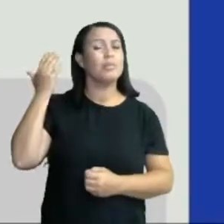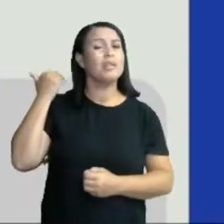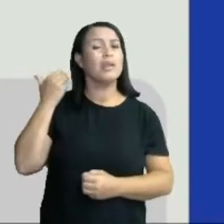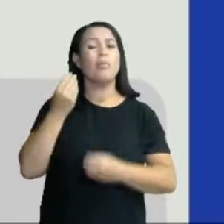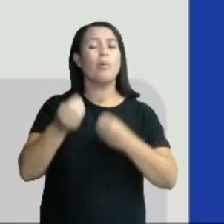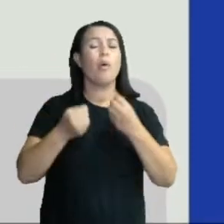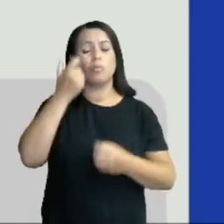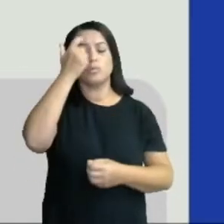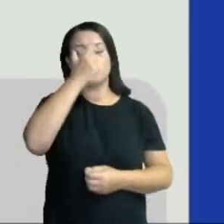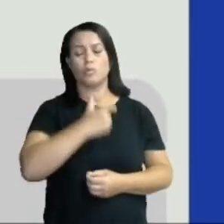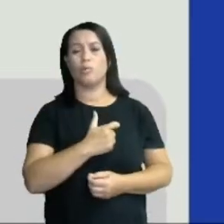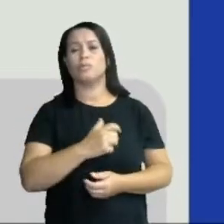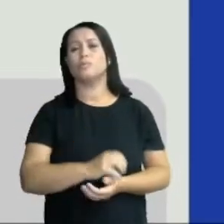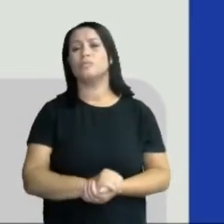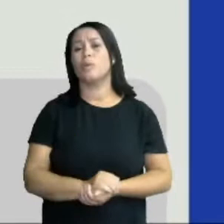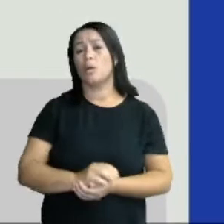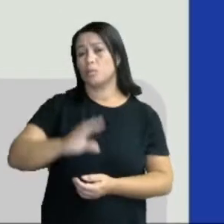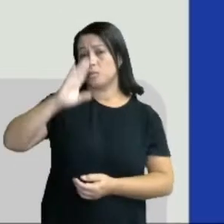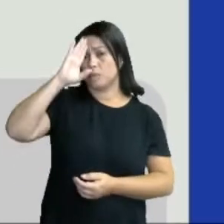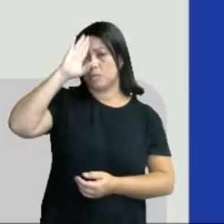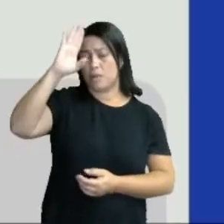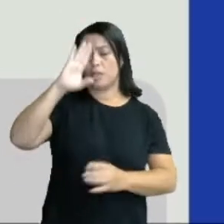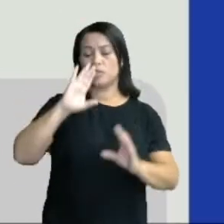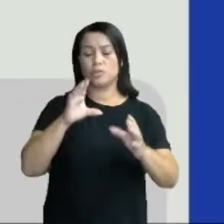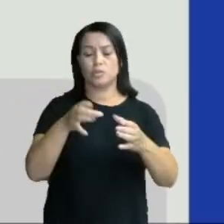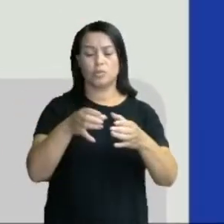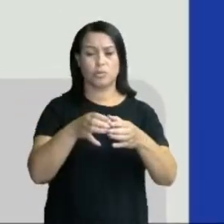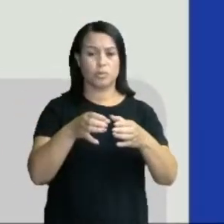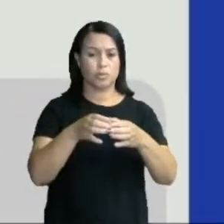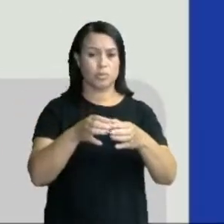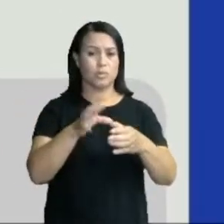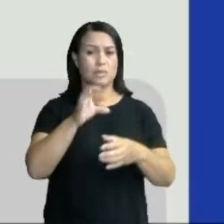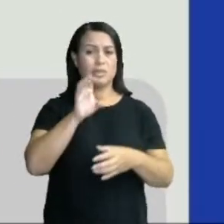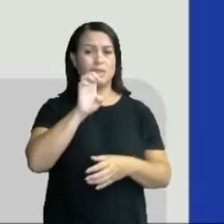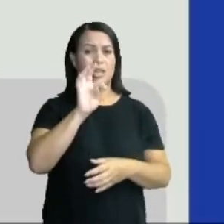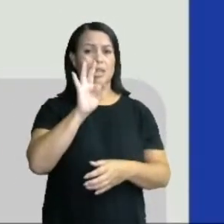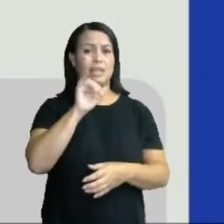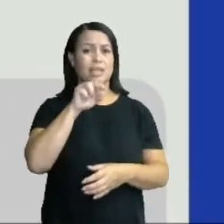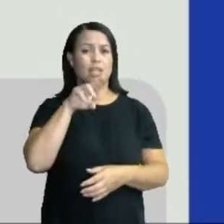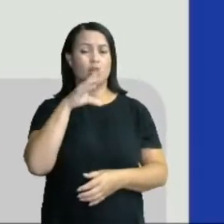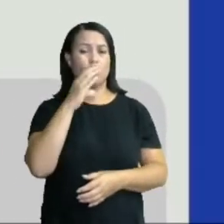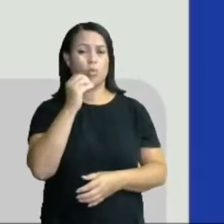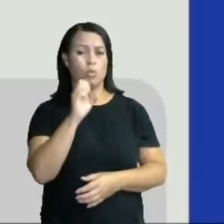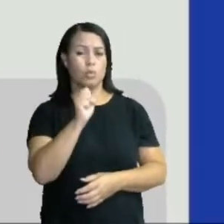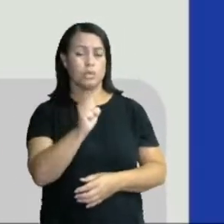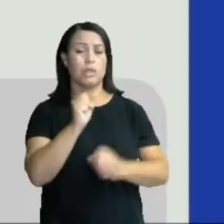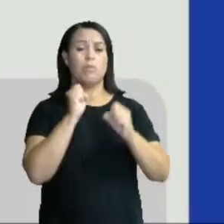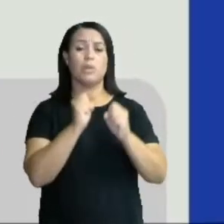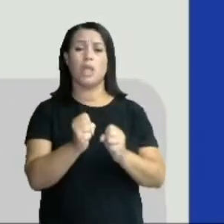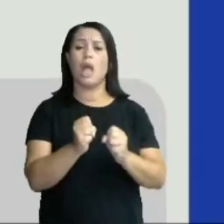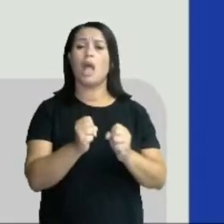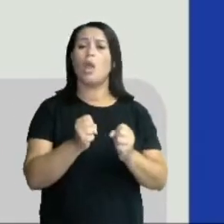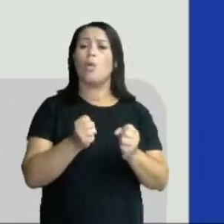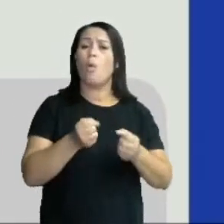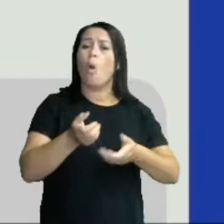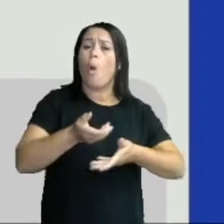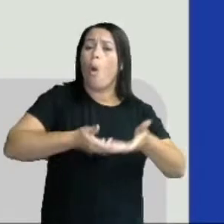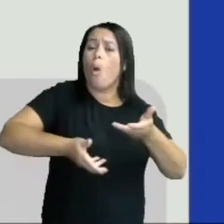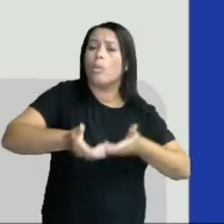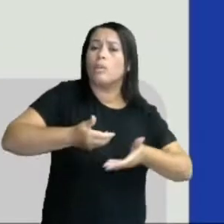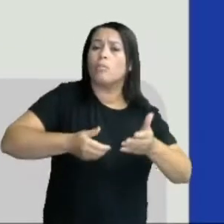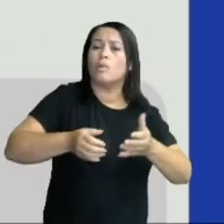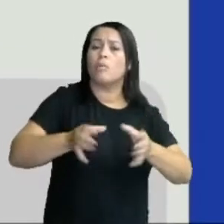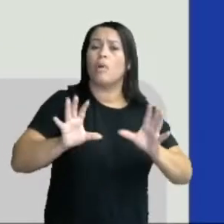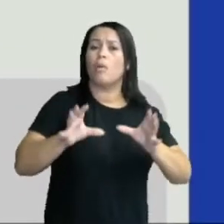sobre quem somos. Os principais grupos étnicos que contribuíram para a formação do povo